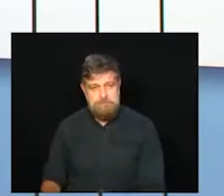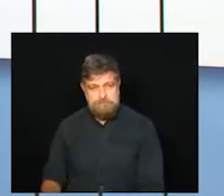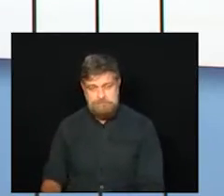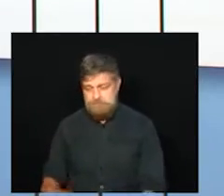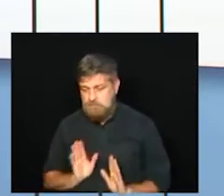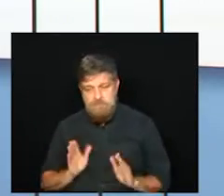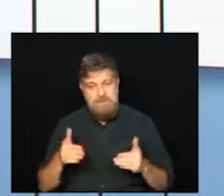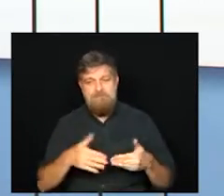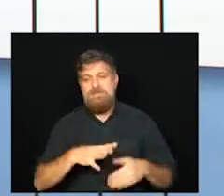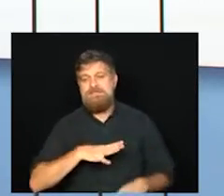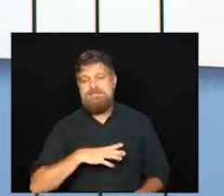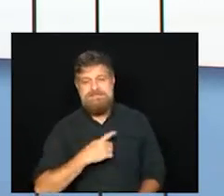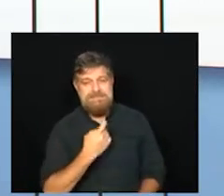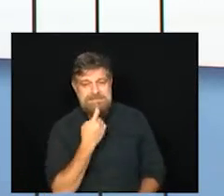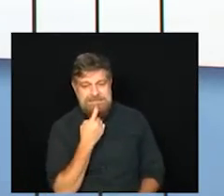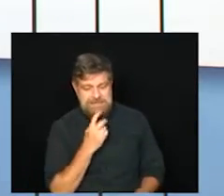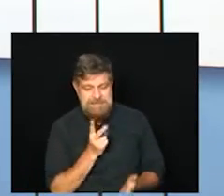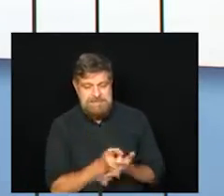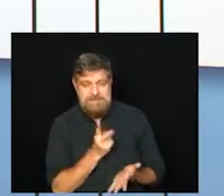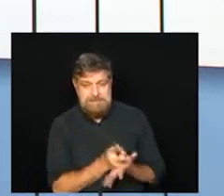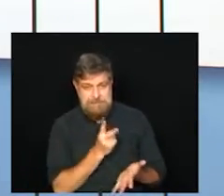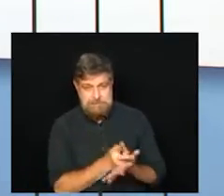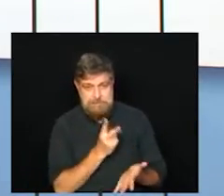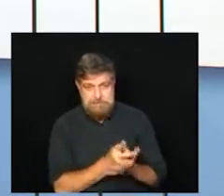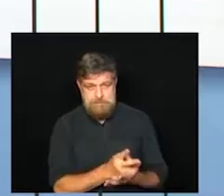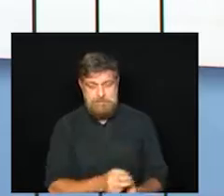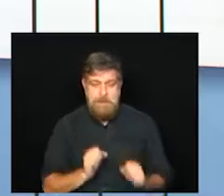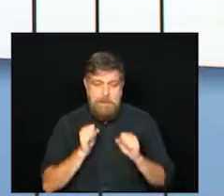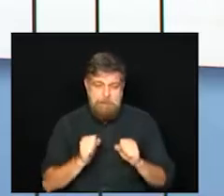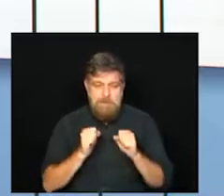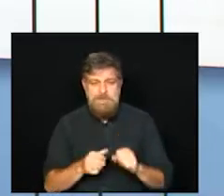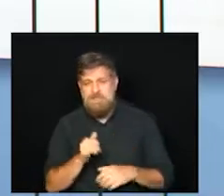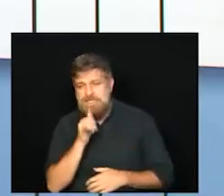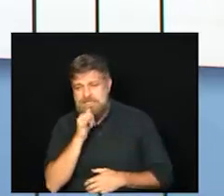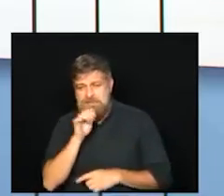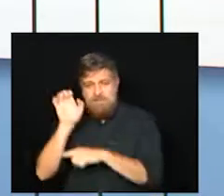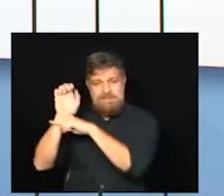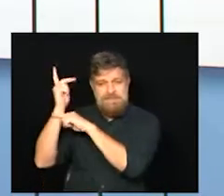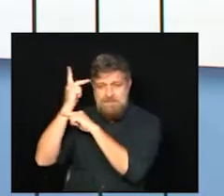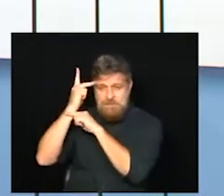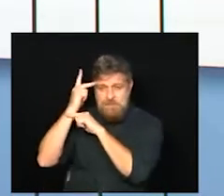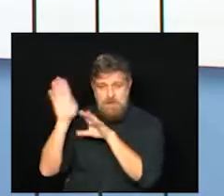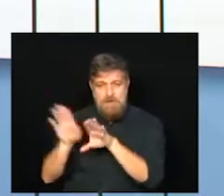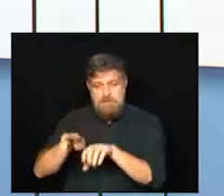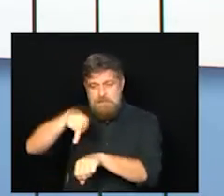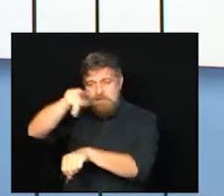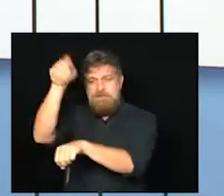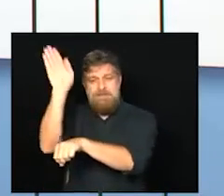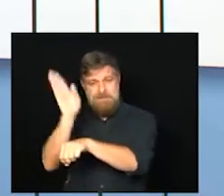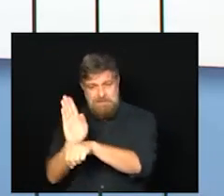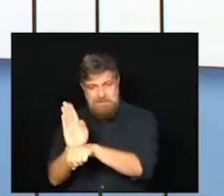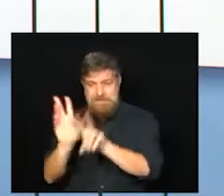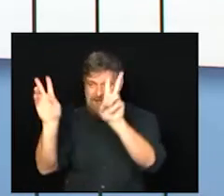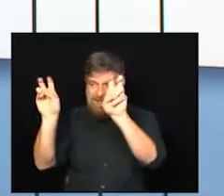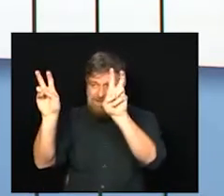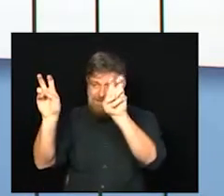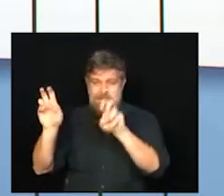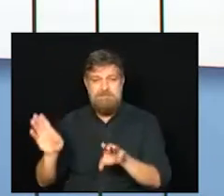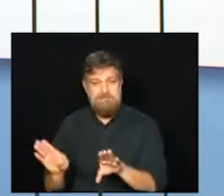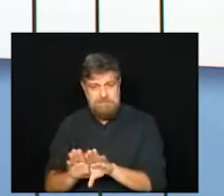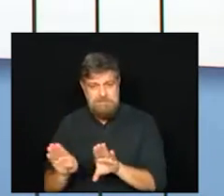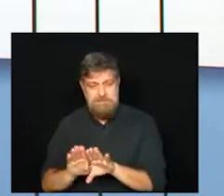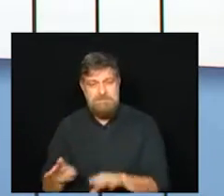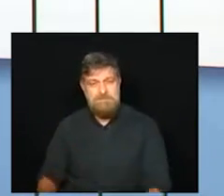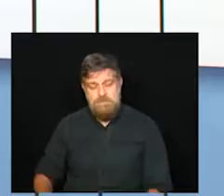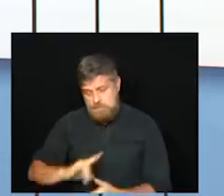diz respeito apenas a Campinas, pode ser a respeito do Estado e a respeito de questões nacionais também.